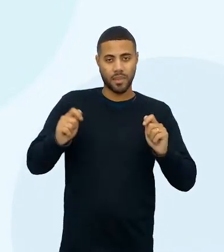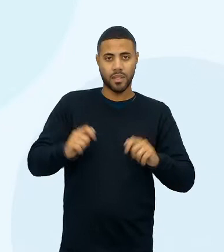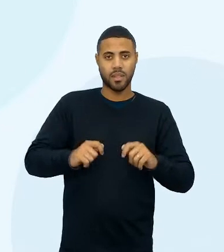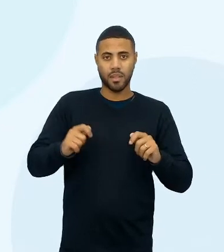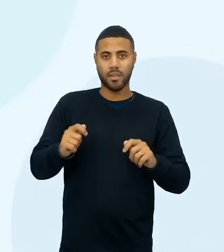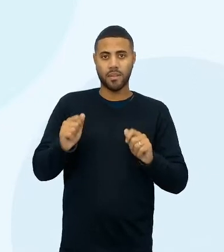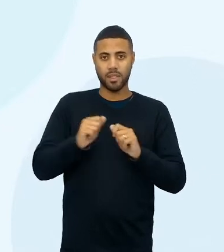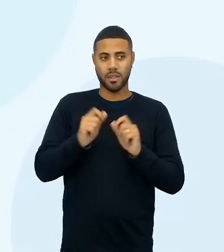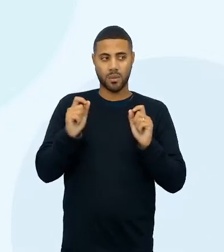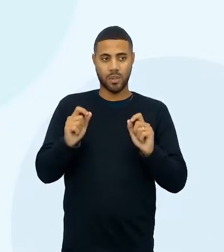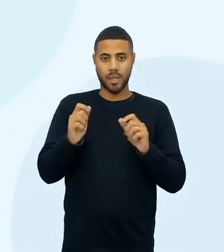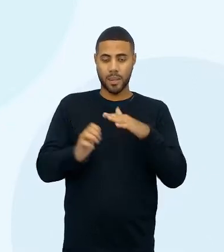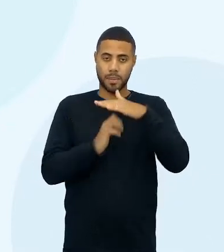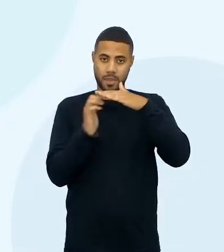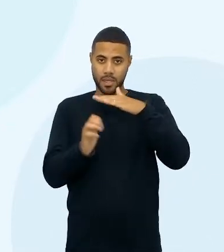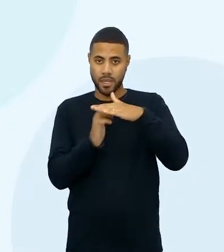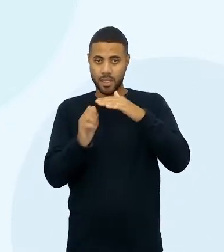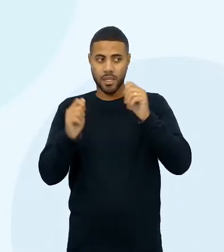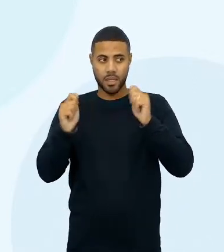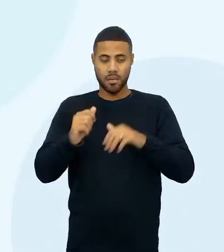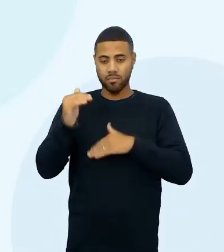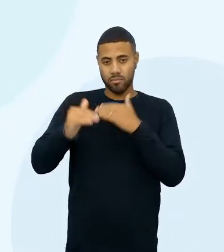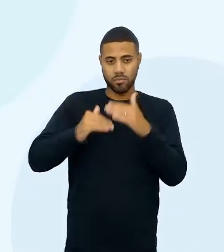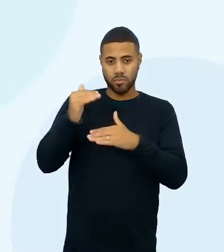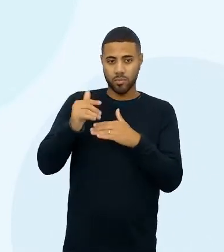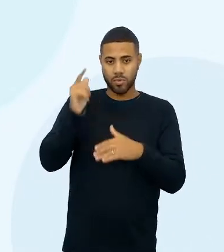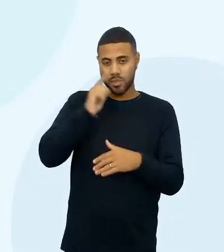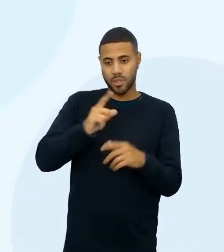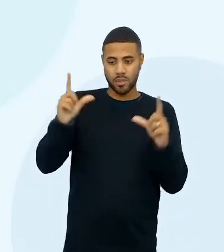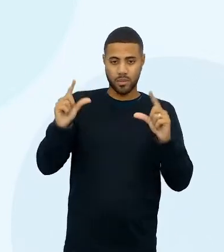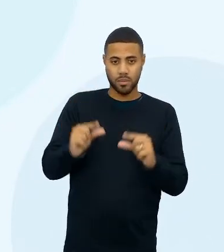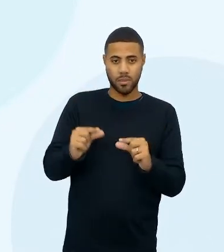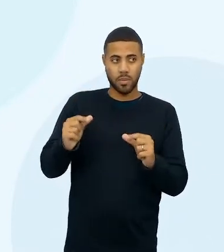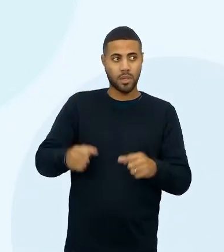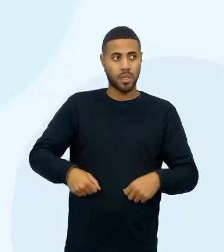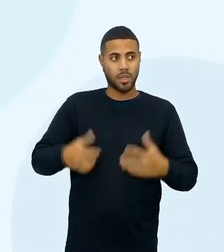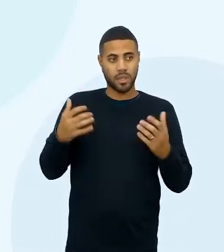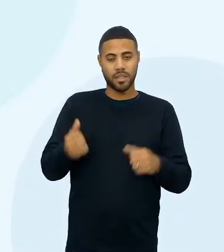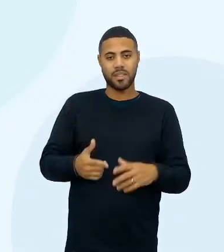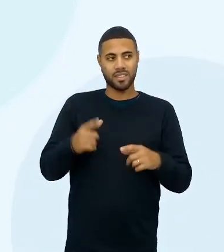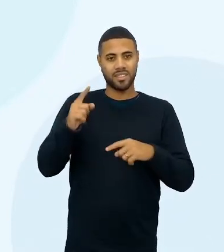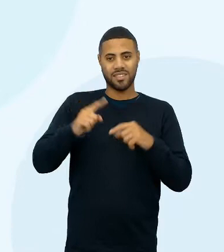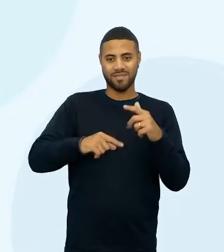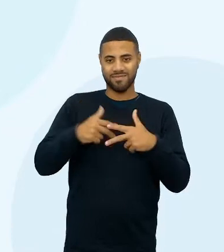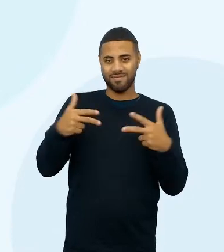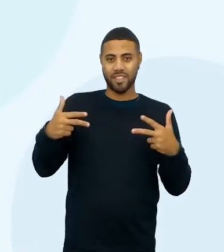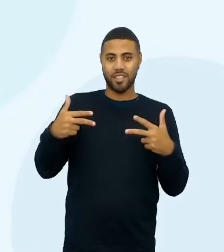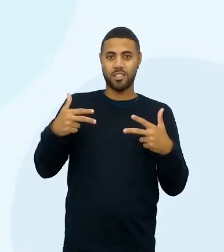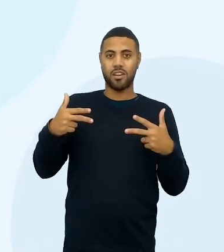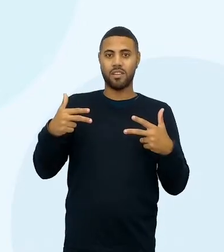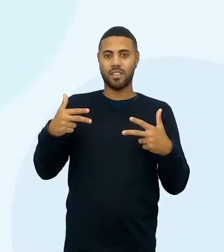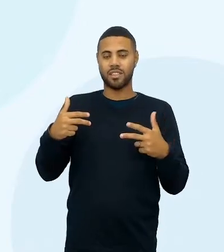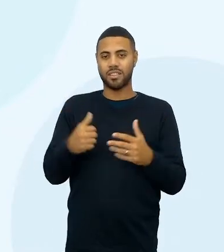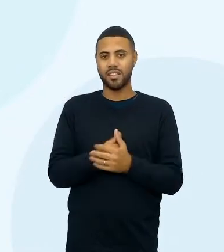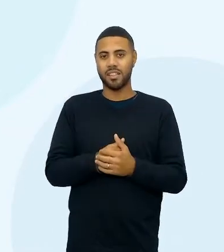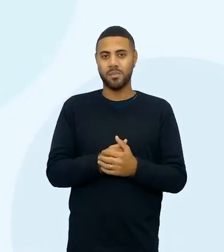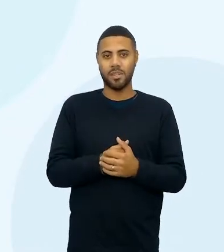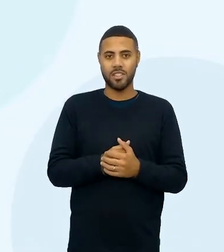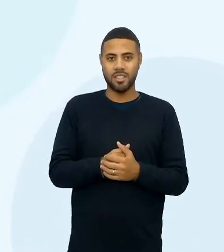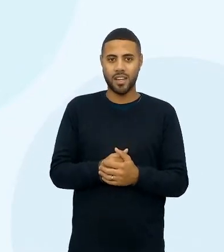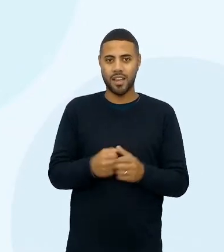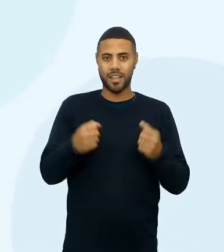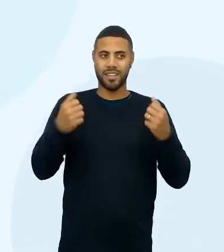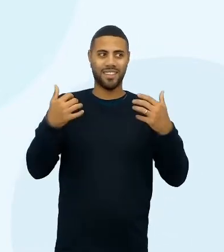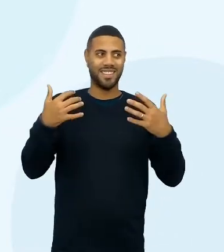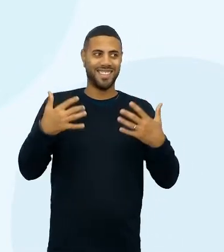que as empresas reduzam o seu consumo de matérias-primas. Lembrando, se a gente